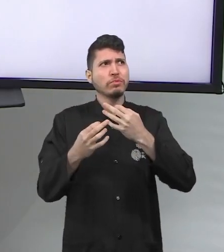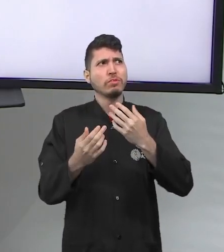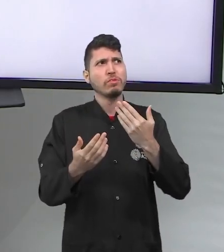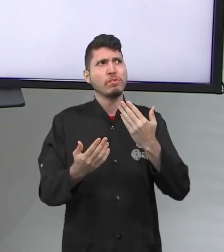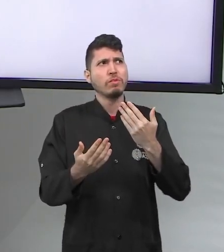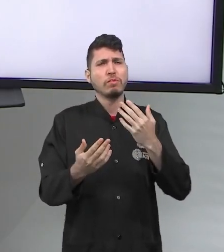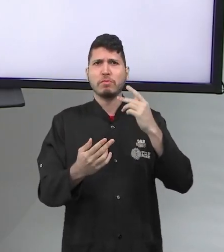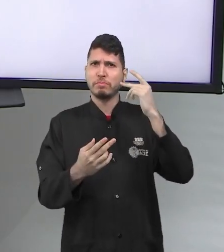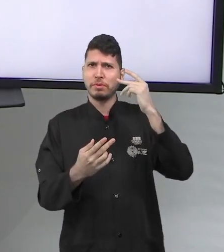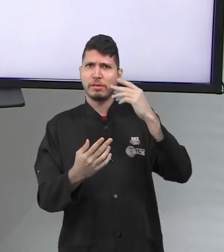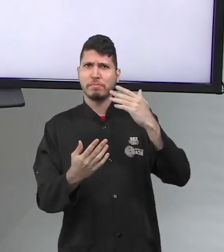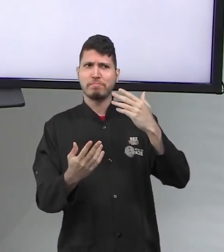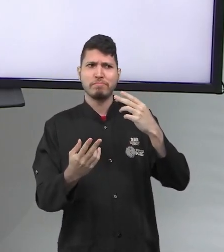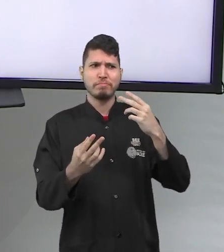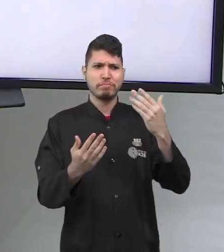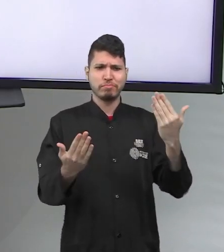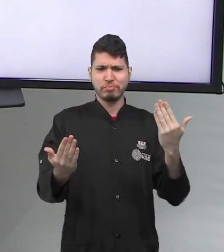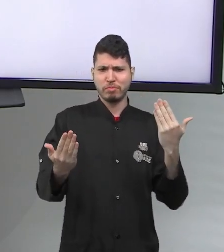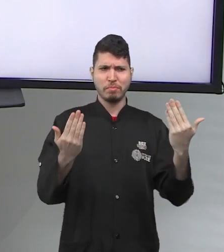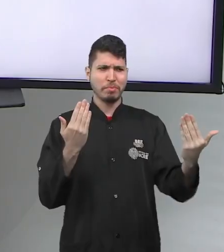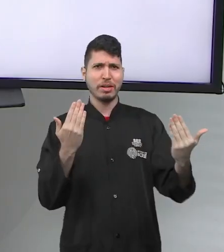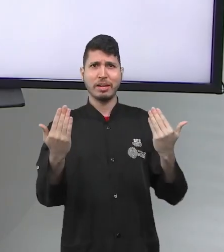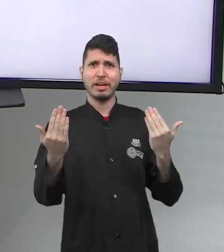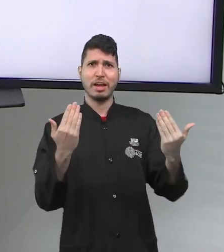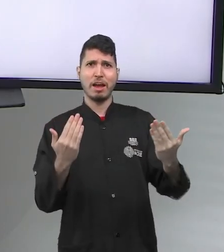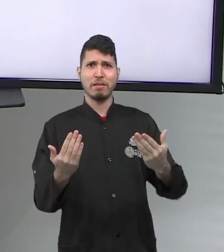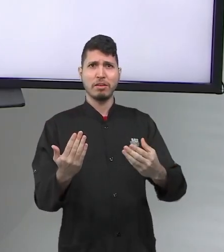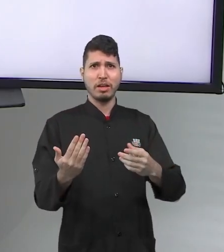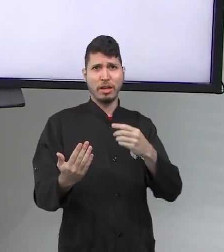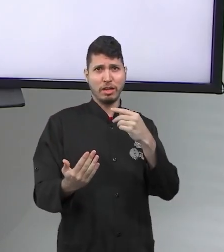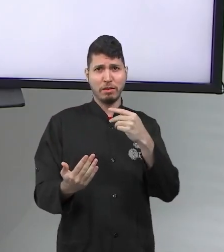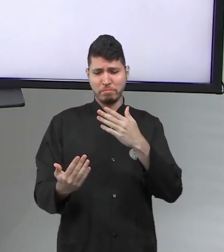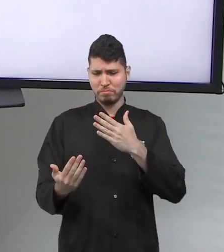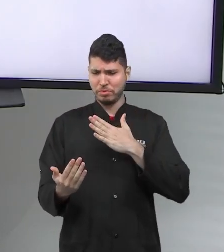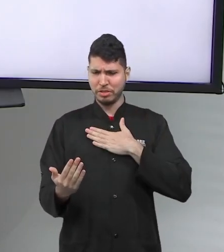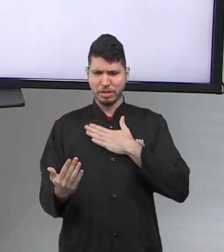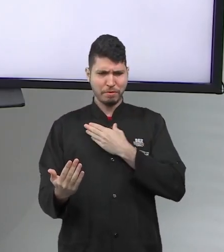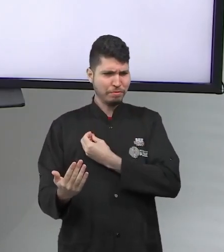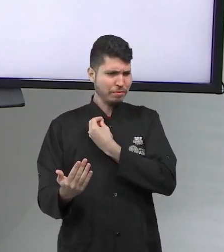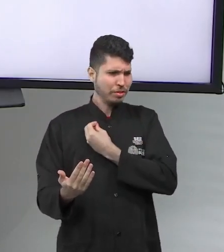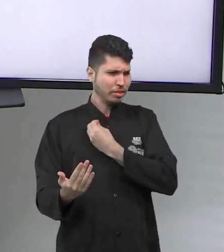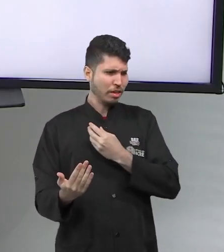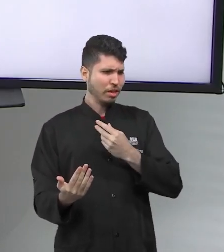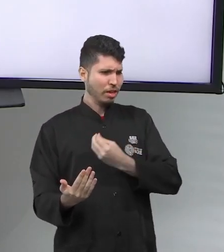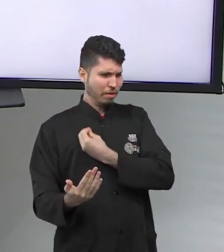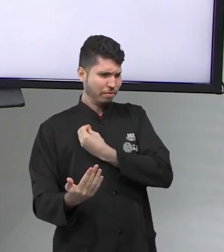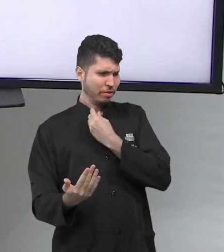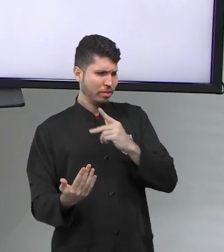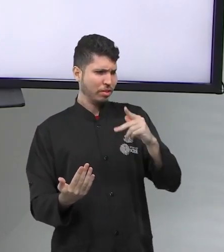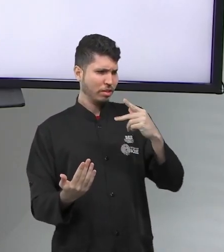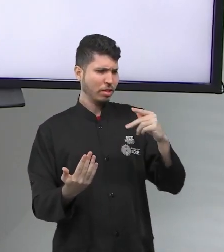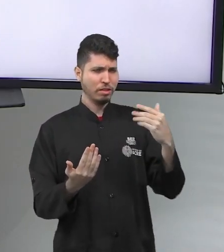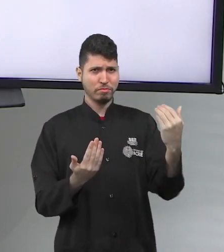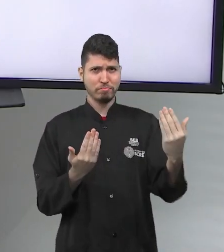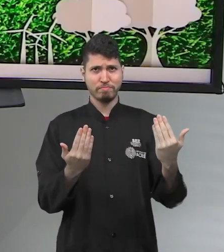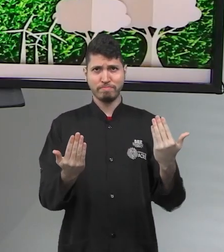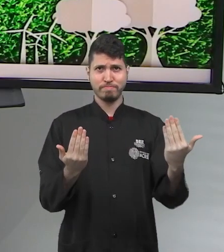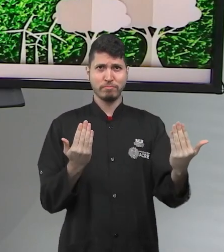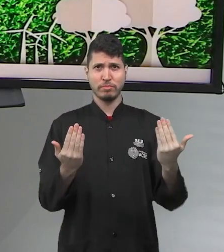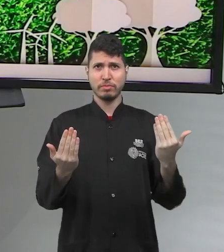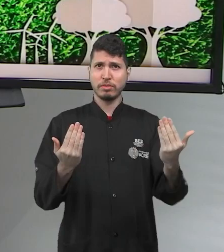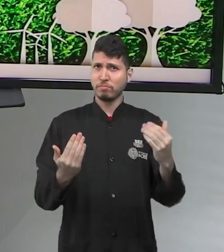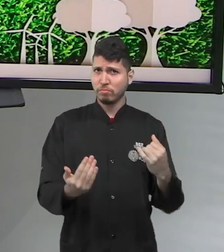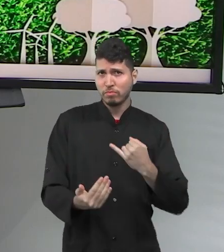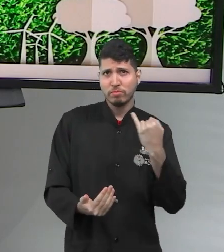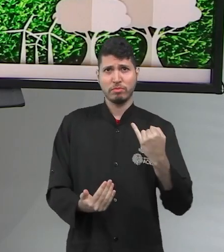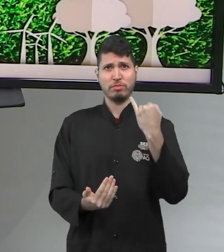analisar todo esse marketing que nos incentiva ao consumo. Mas há como reverter essa situação? Sim,